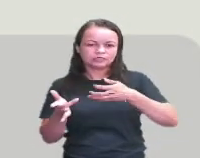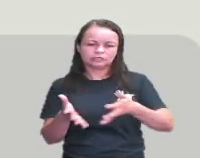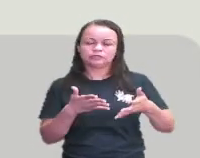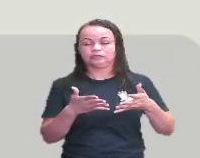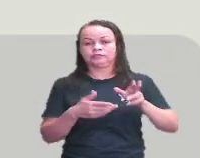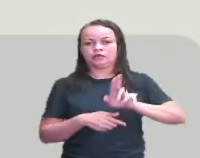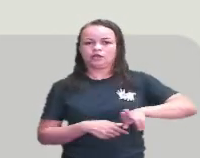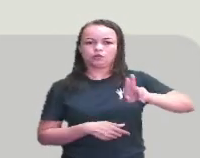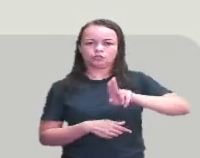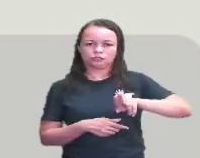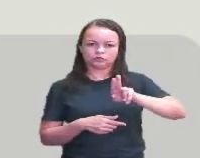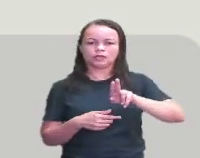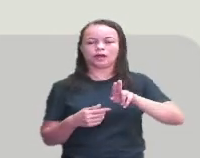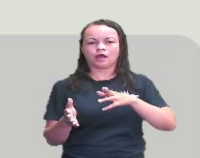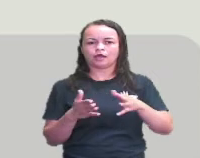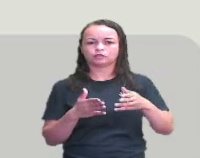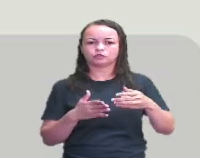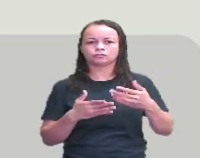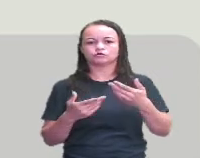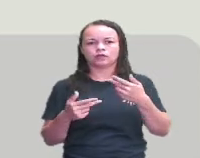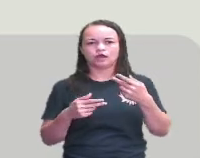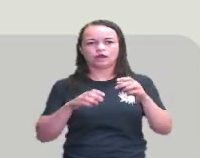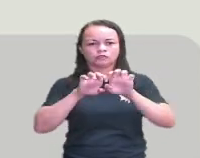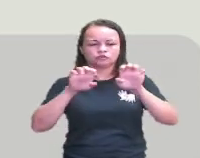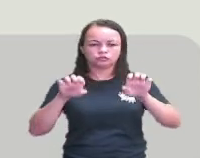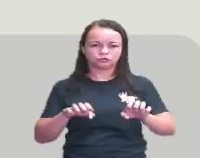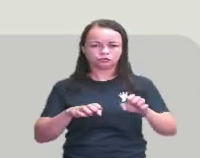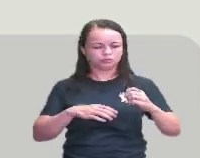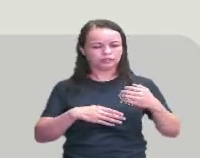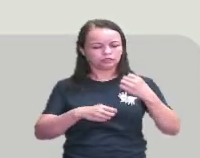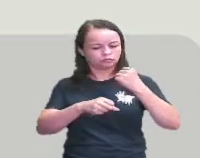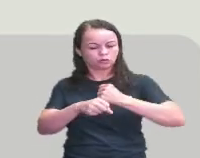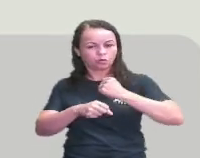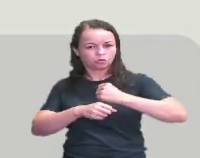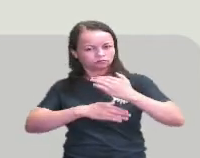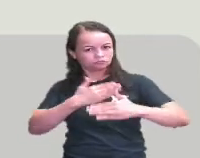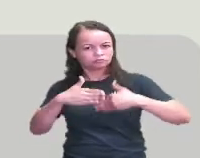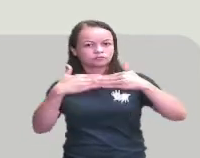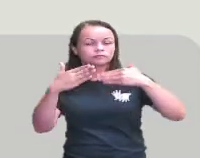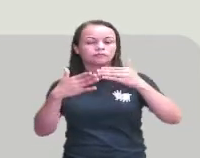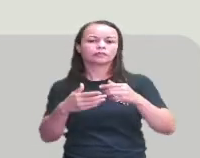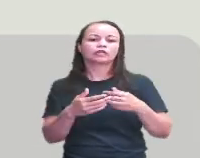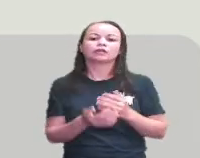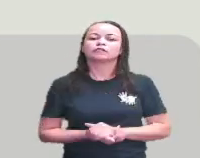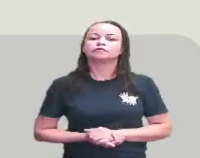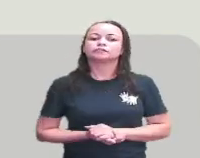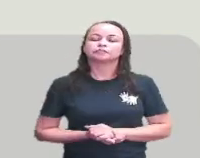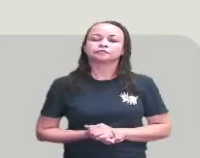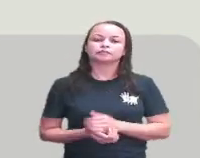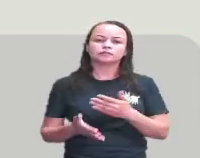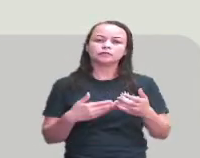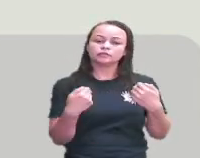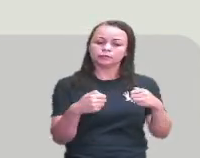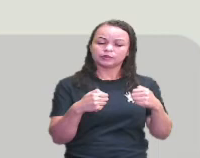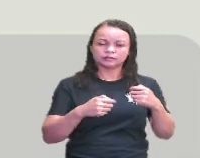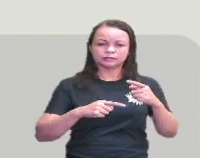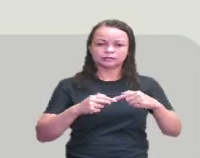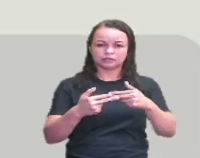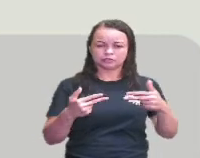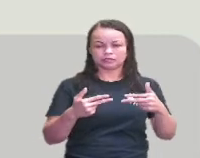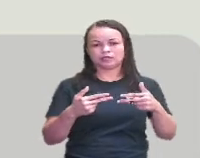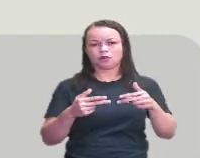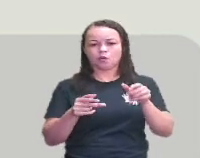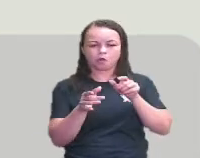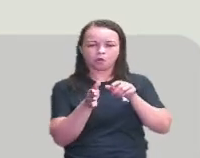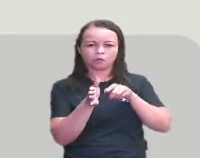parte da estrutura da construção. Ao se produzir um produto, é necessário analisar se